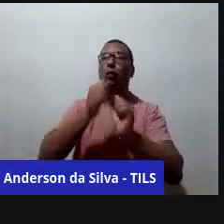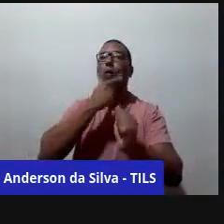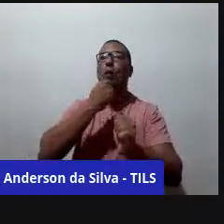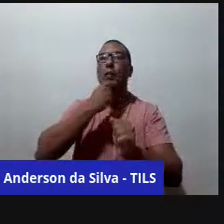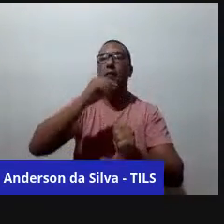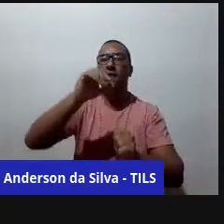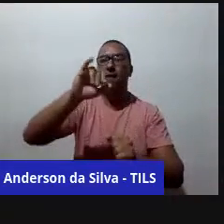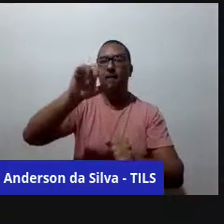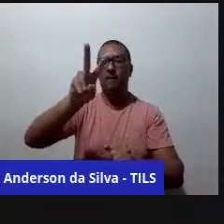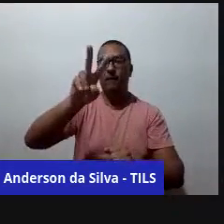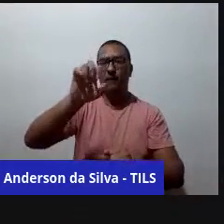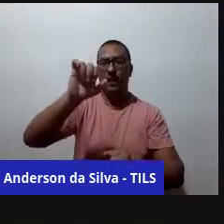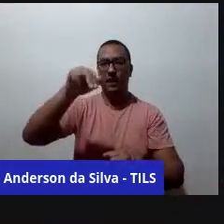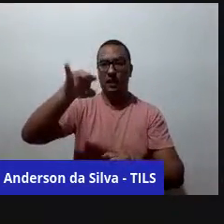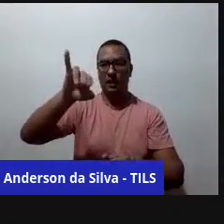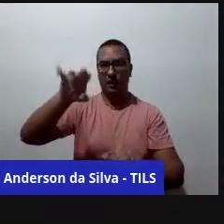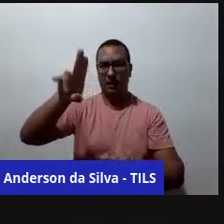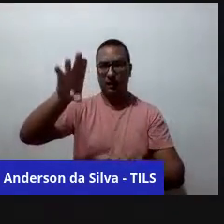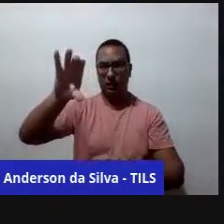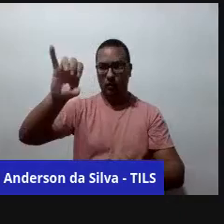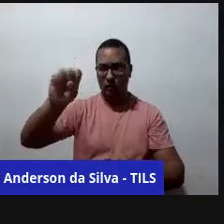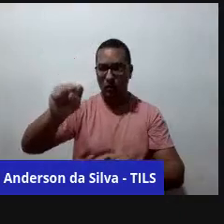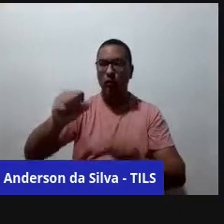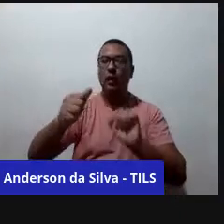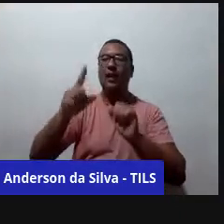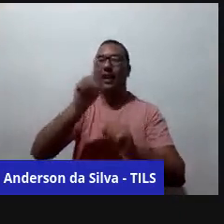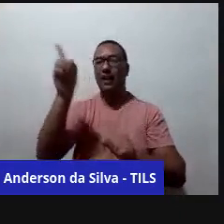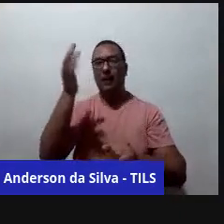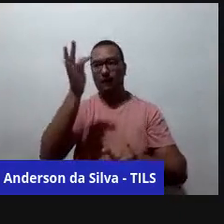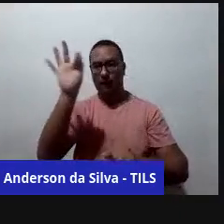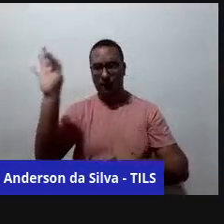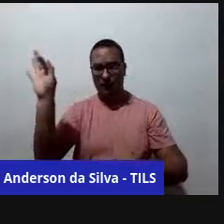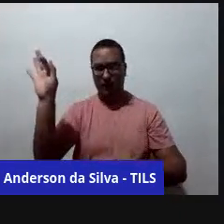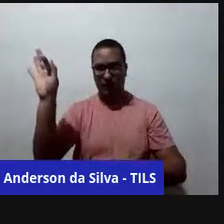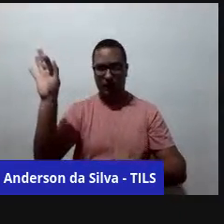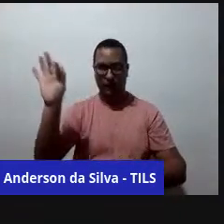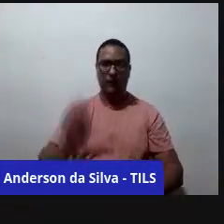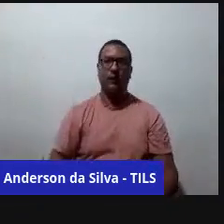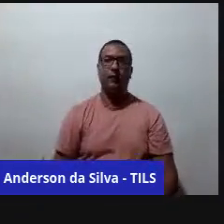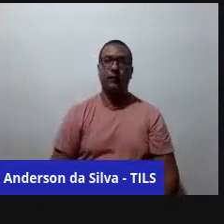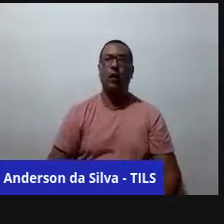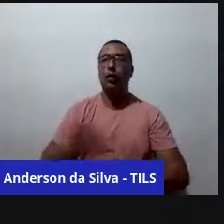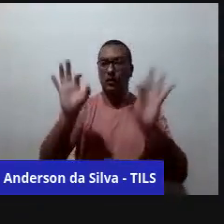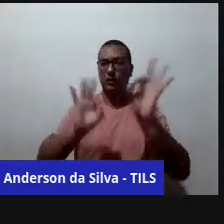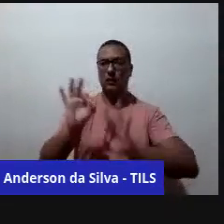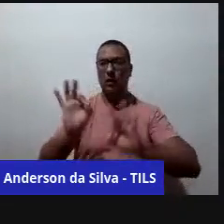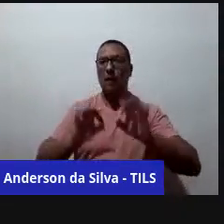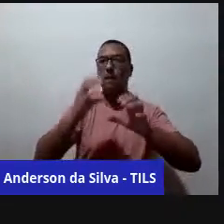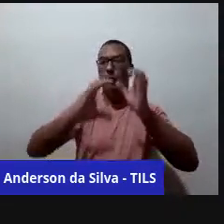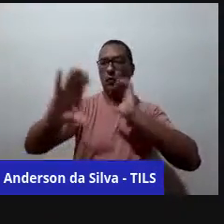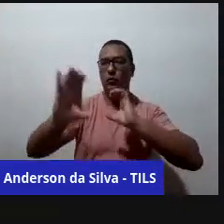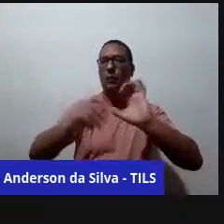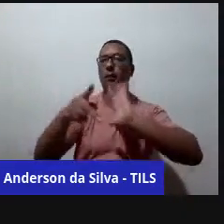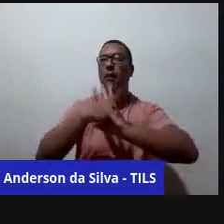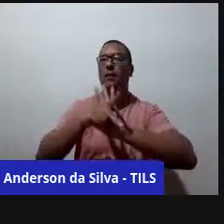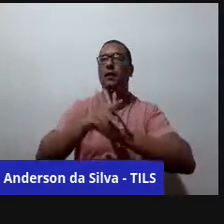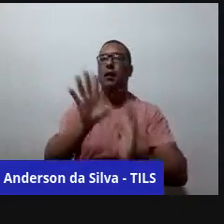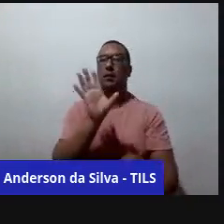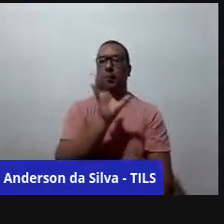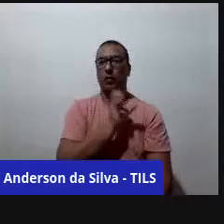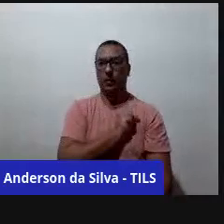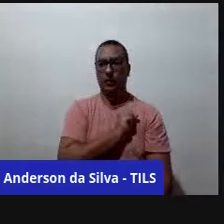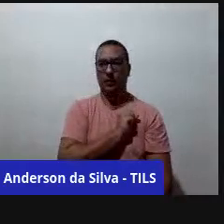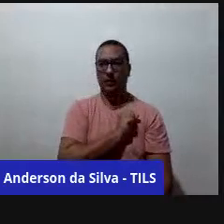Eles estavam os dois meios de férias lá, e são canções de amor. Essa se chama Em Algum